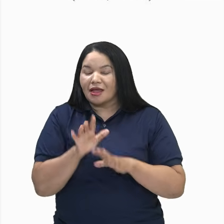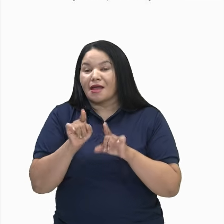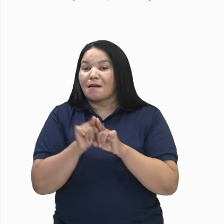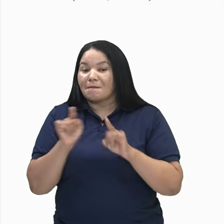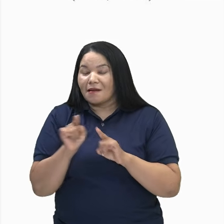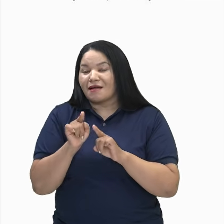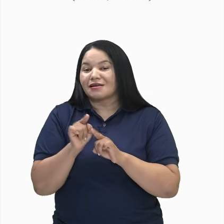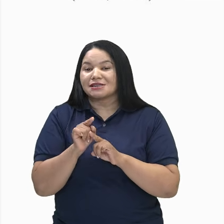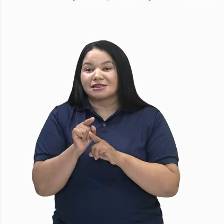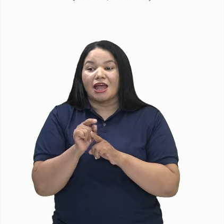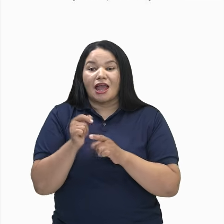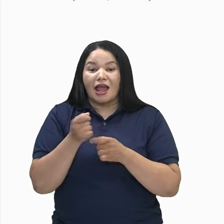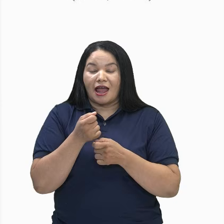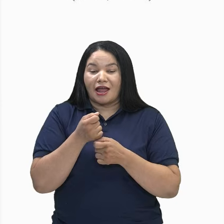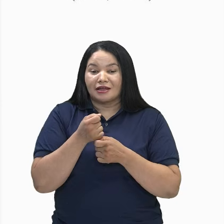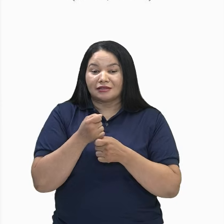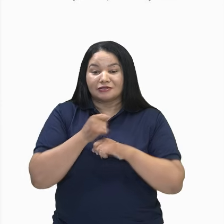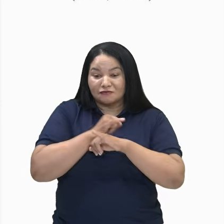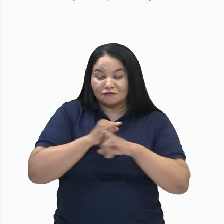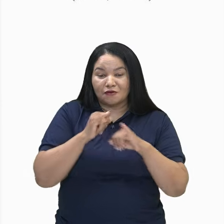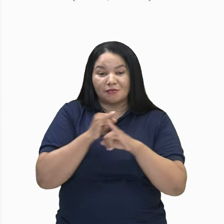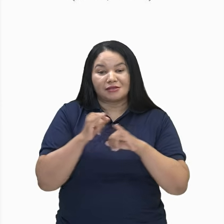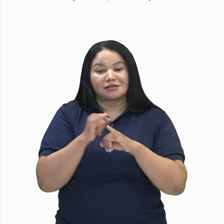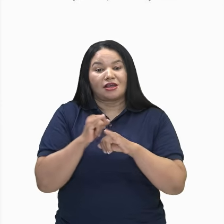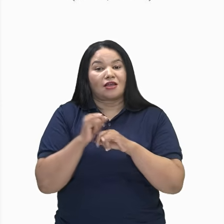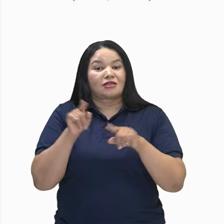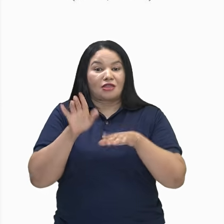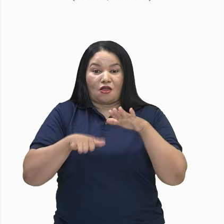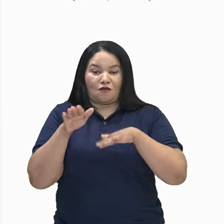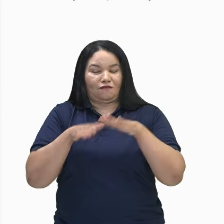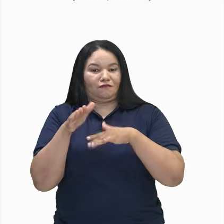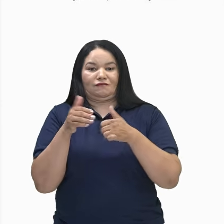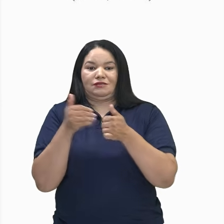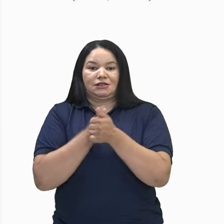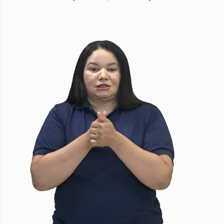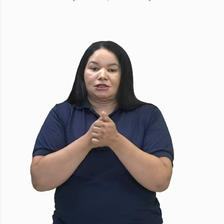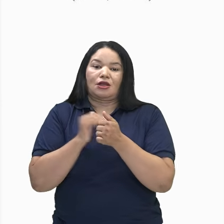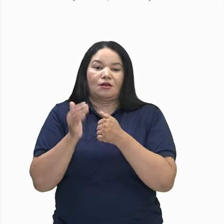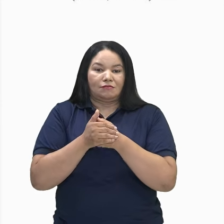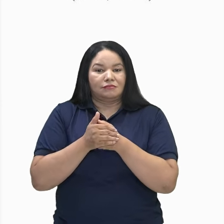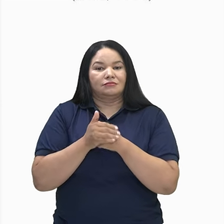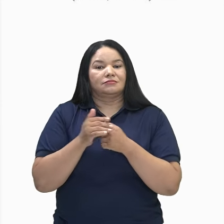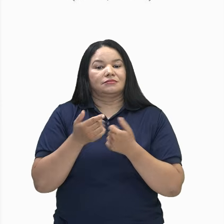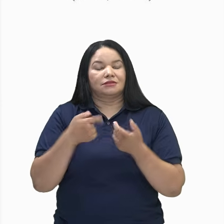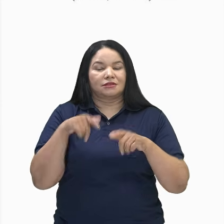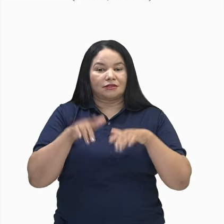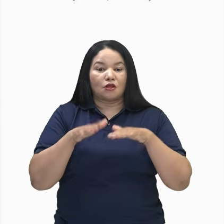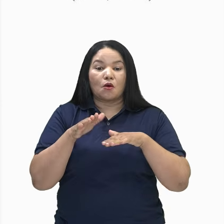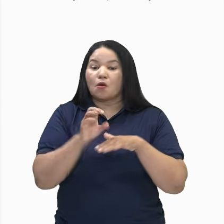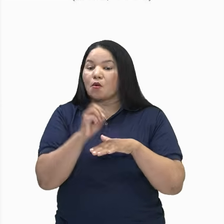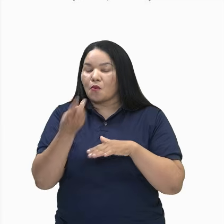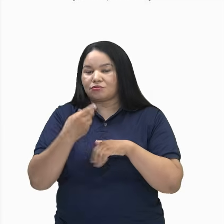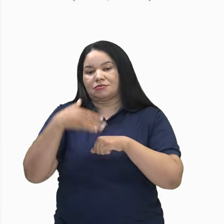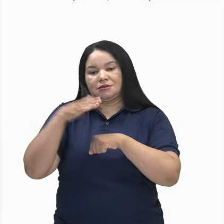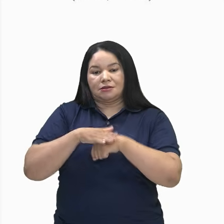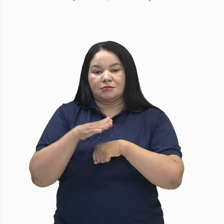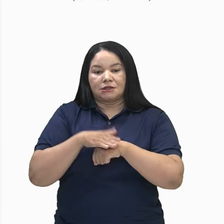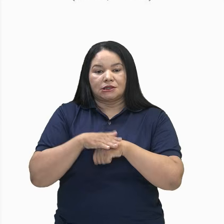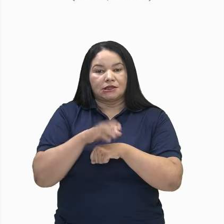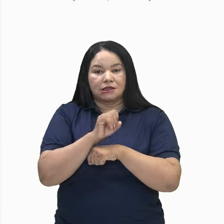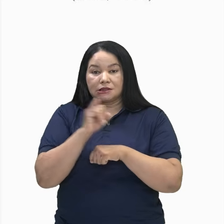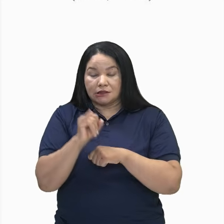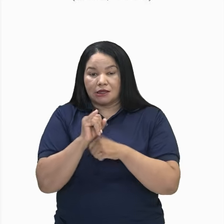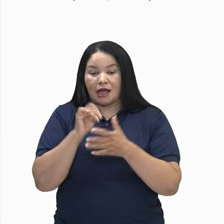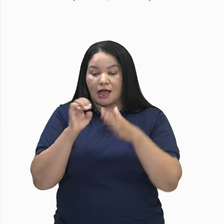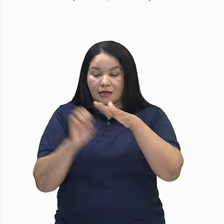está ali divulgando informações que de repente seriam sigilosas. Ou ainda independentes, são fontes que não estão